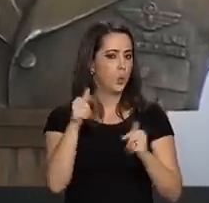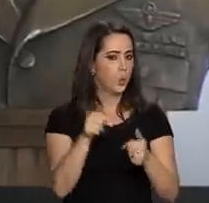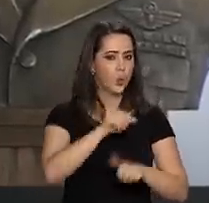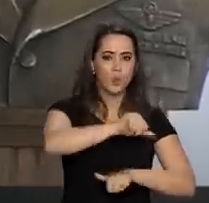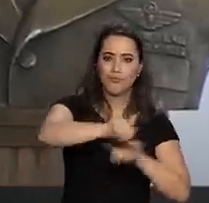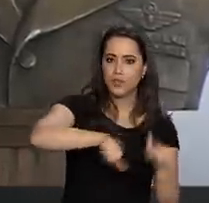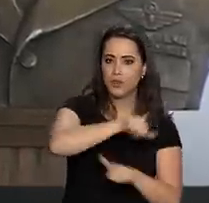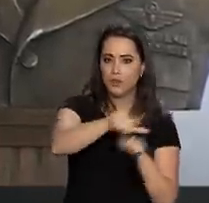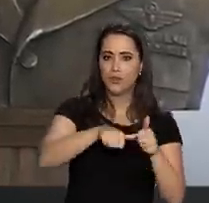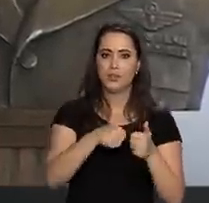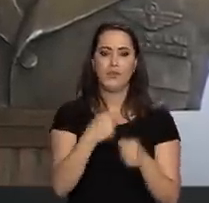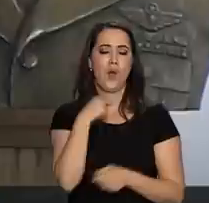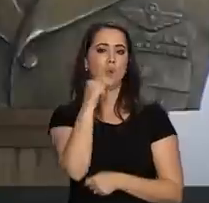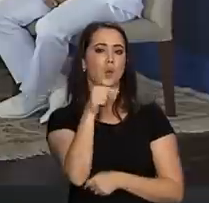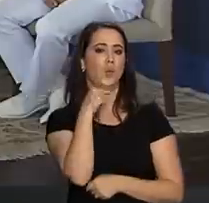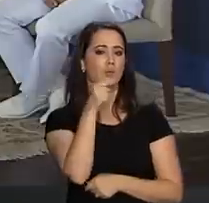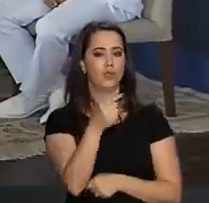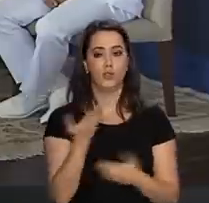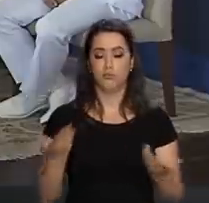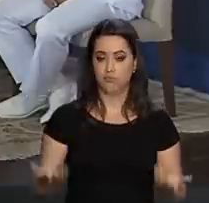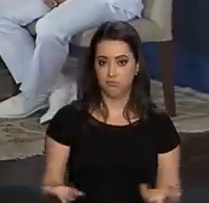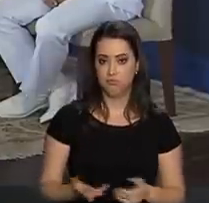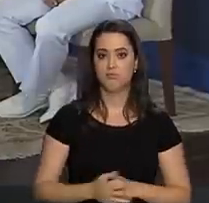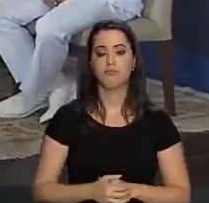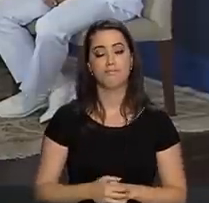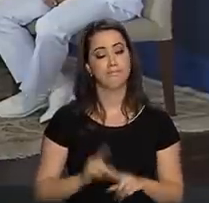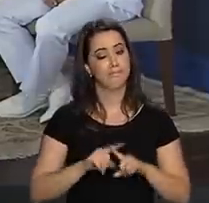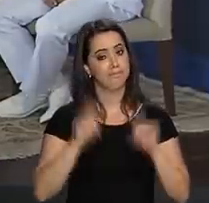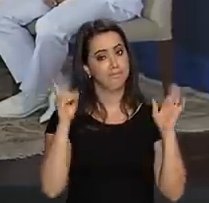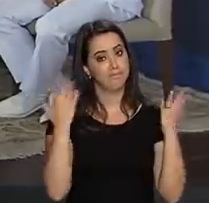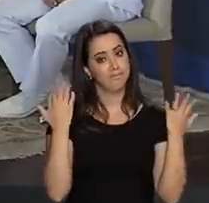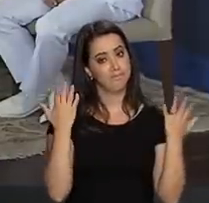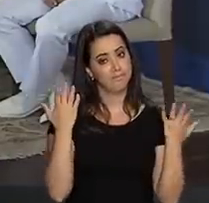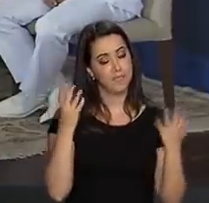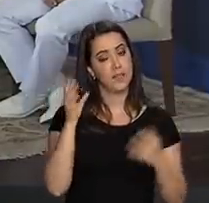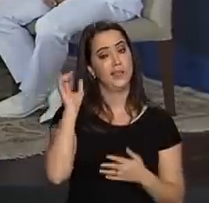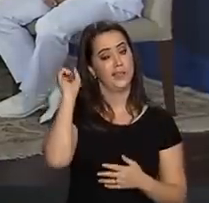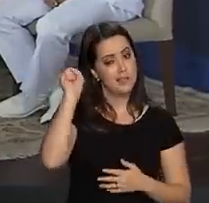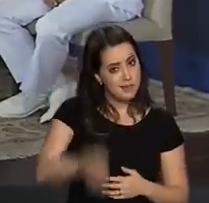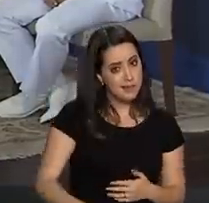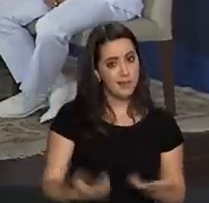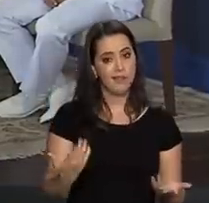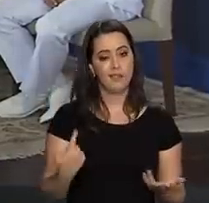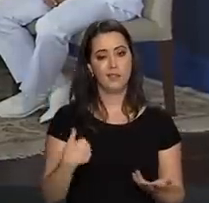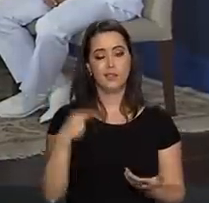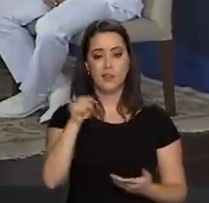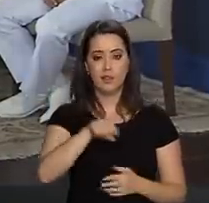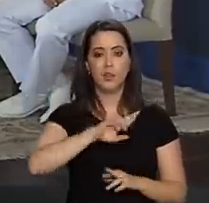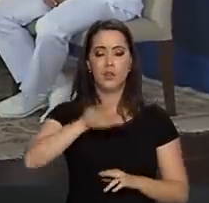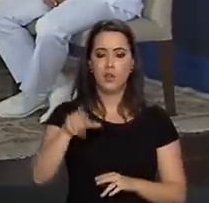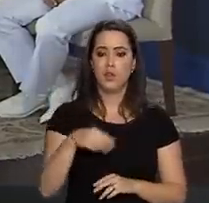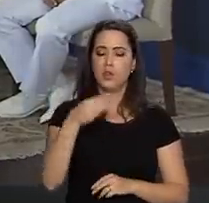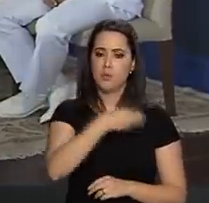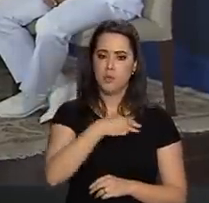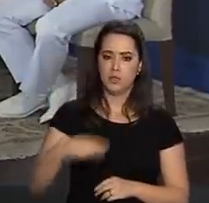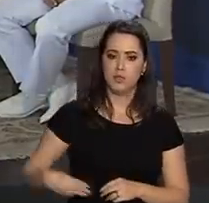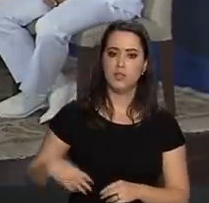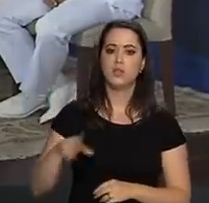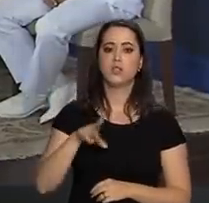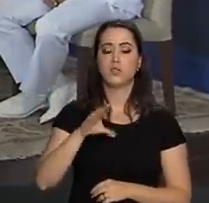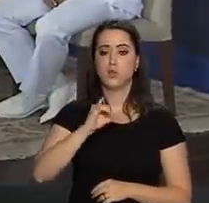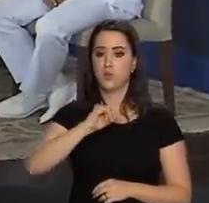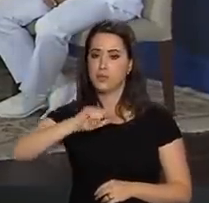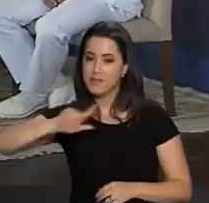transformaria em uma incerteza a partir daquele momento. E, obviamente, que pese alguns bons ministros civis que